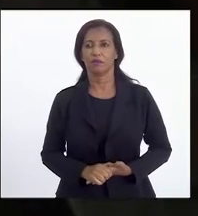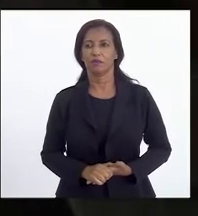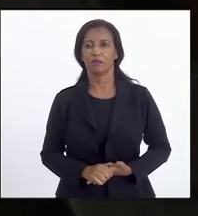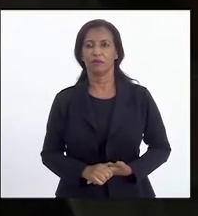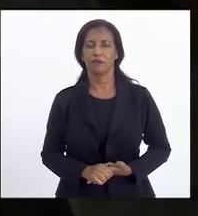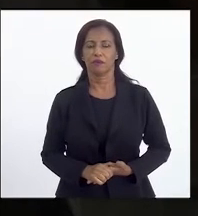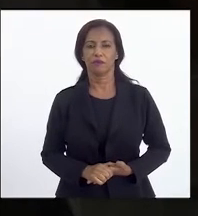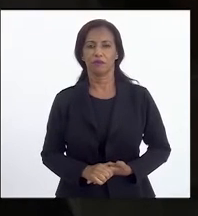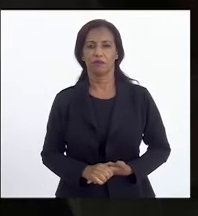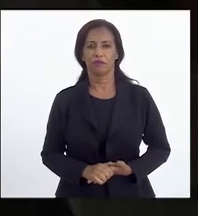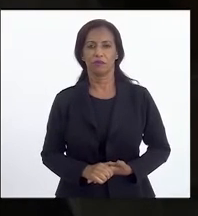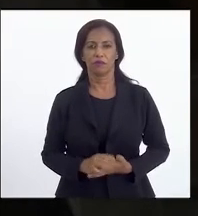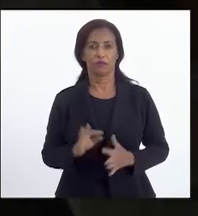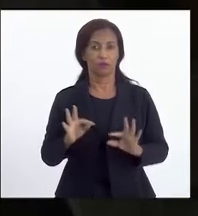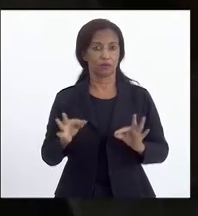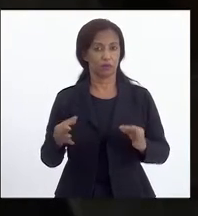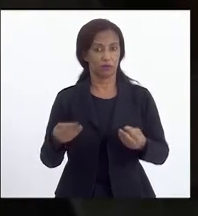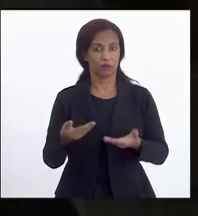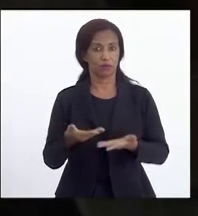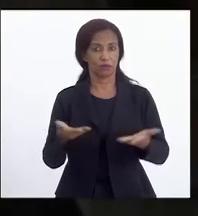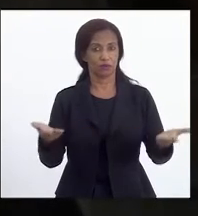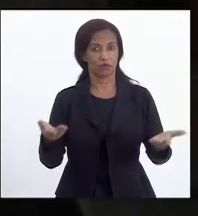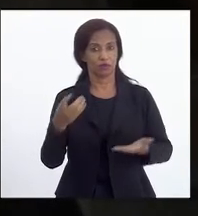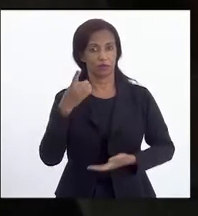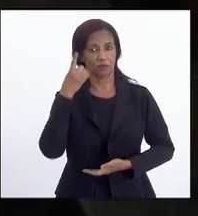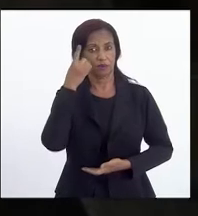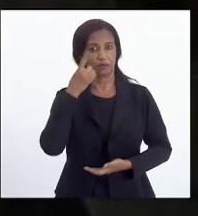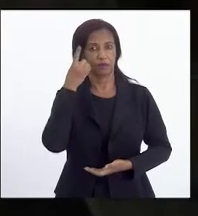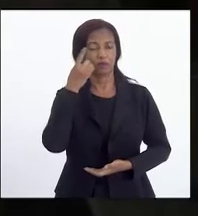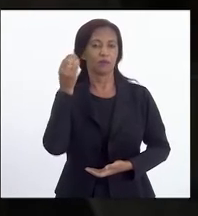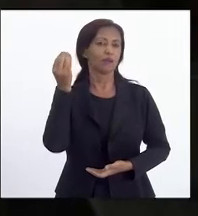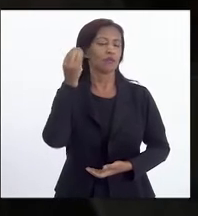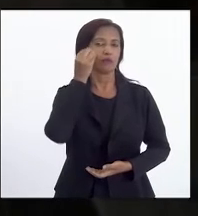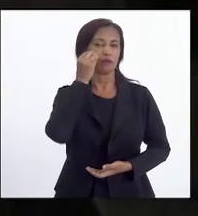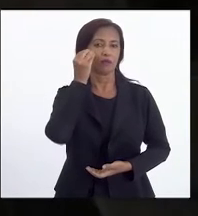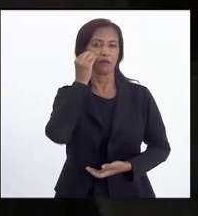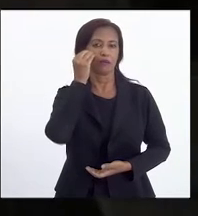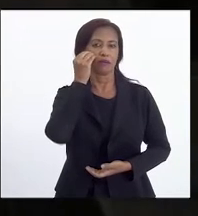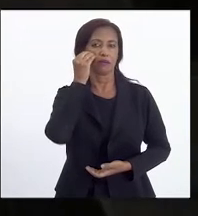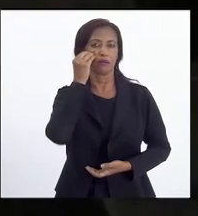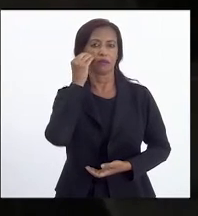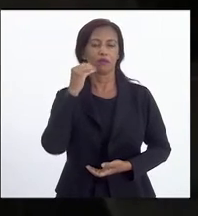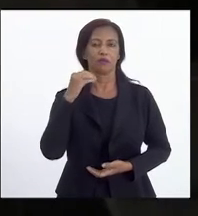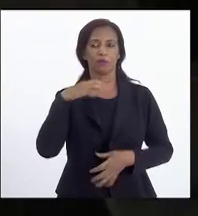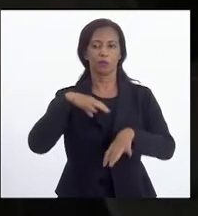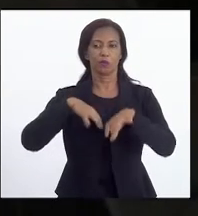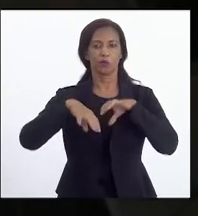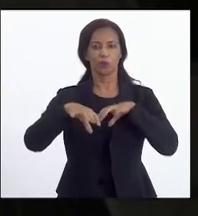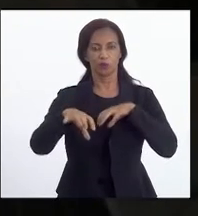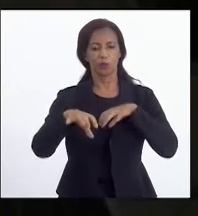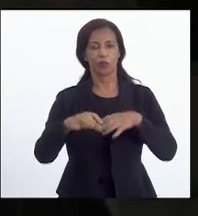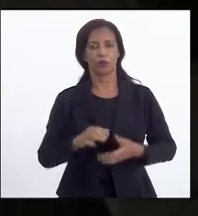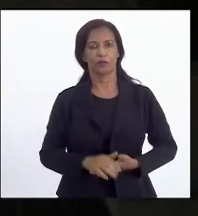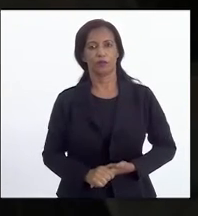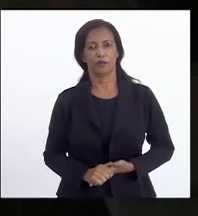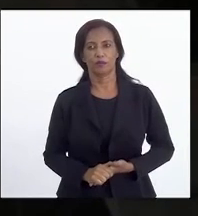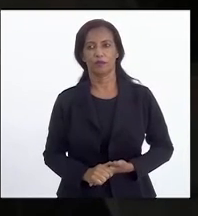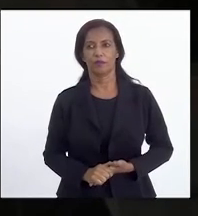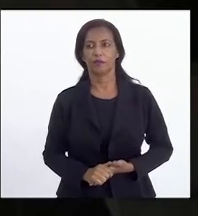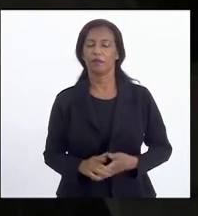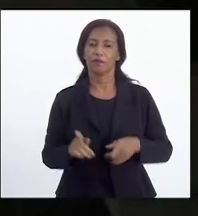senhoras e senhores deputados que nos assistem de forma remota